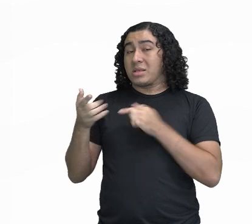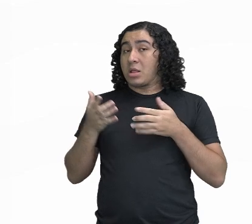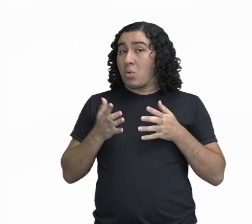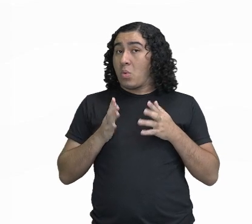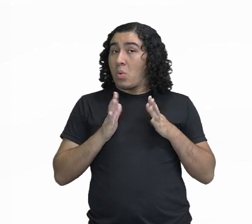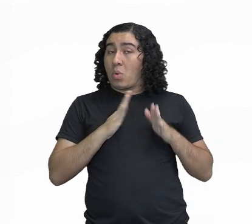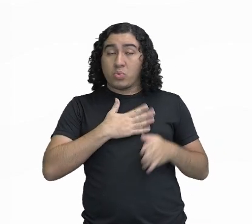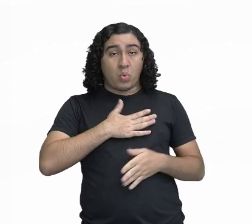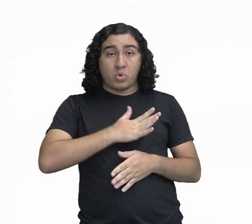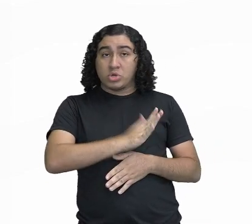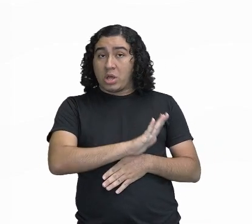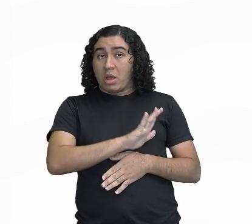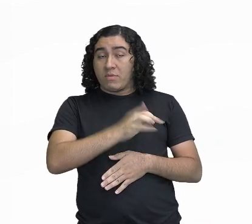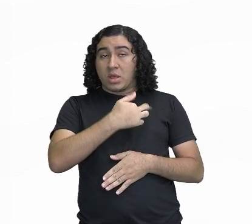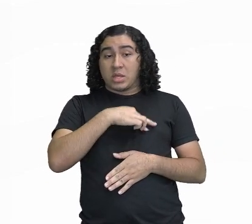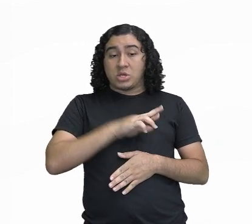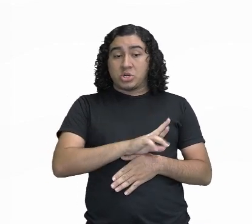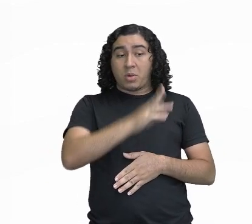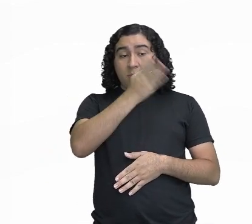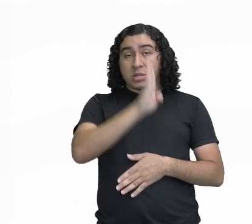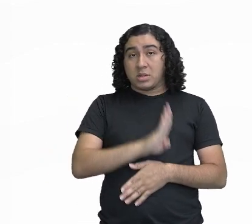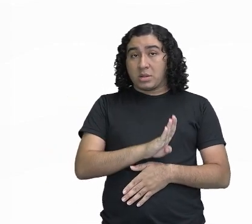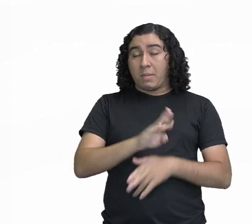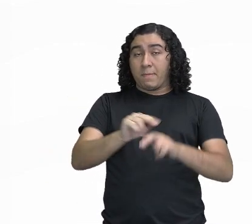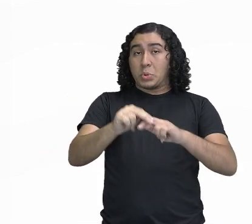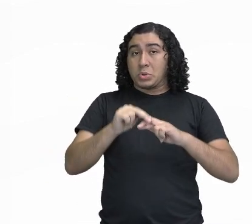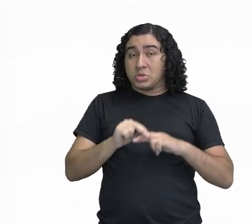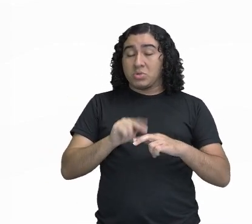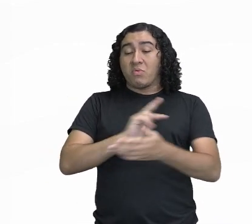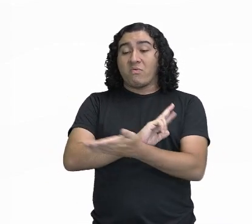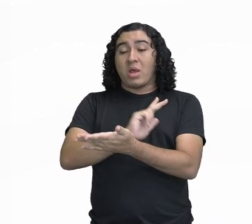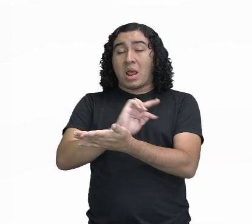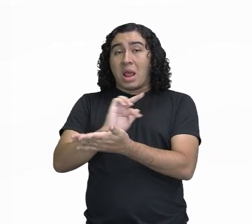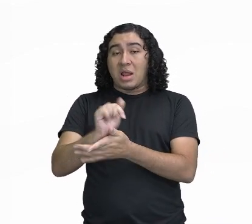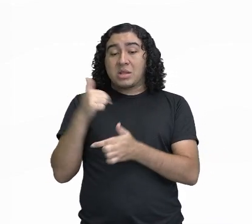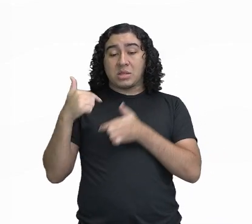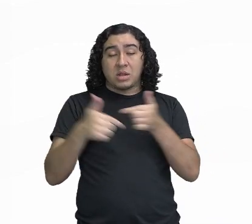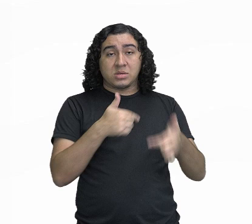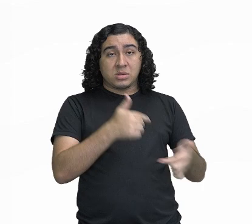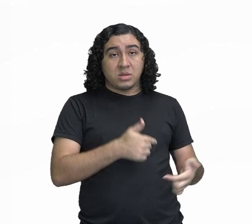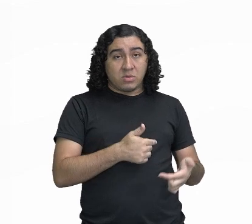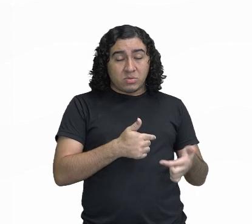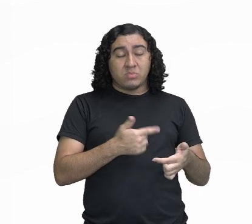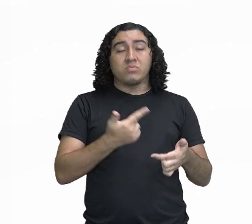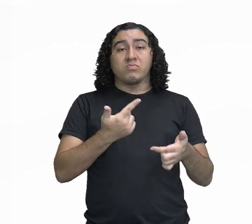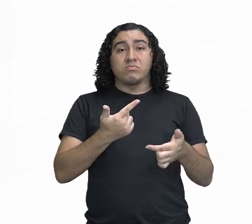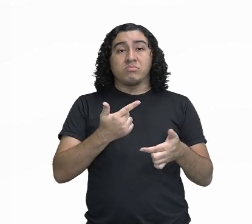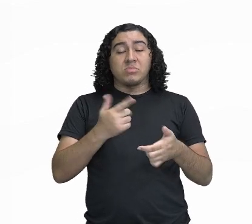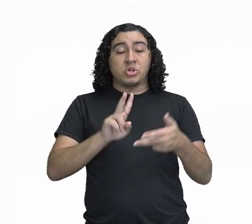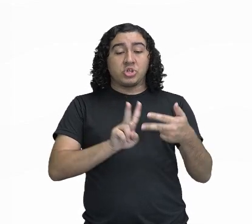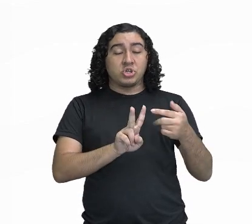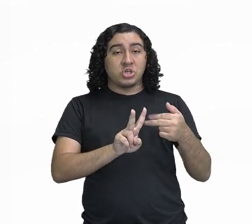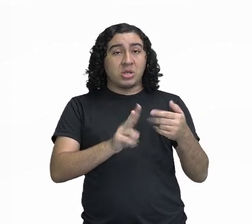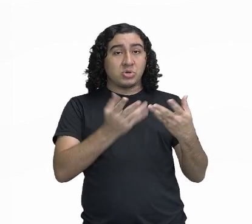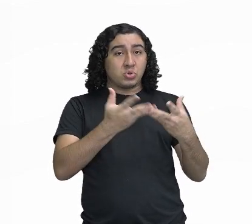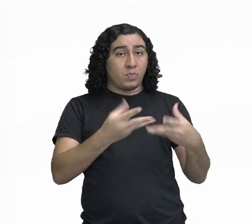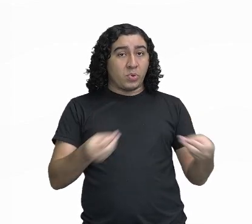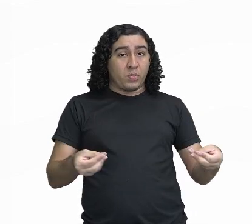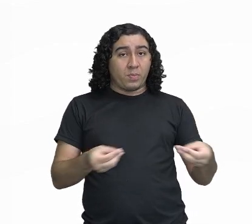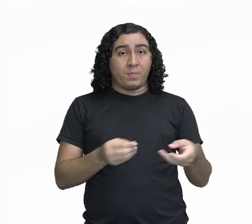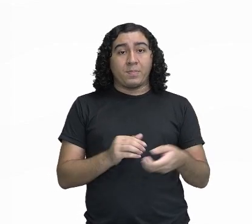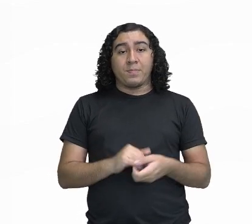já existiam, e com esse conflito, muitas tradições indígenas foram apagadas da